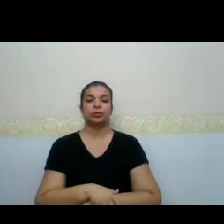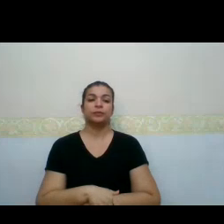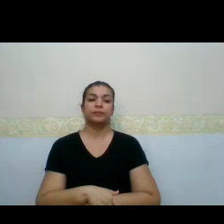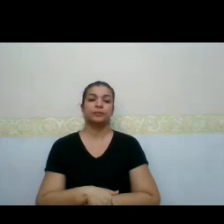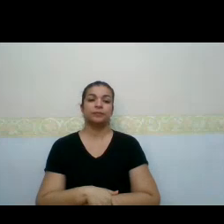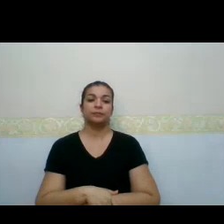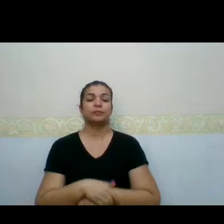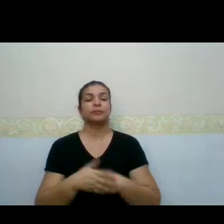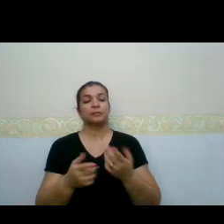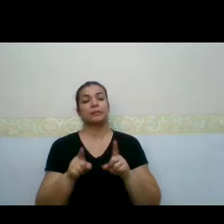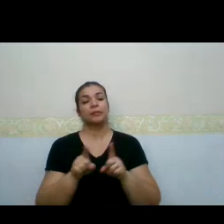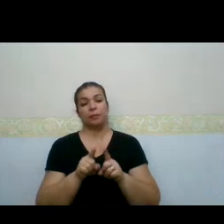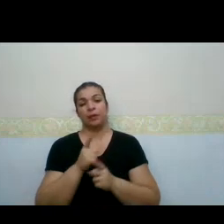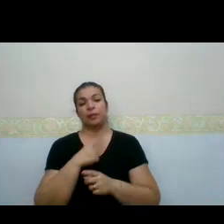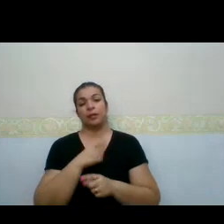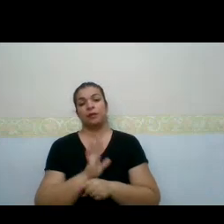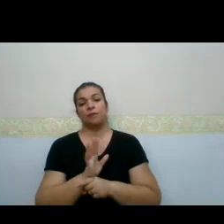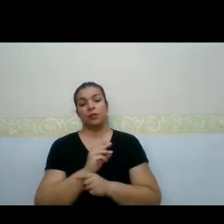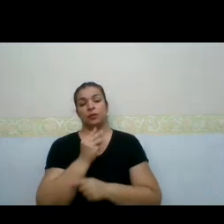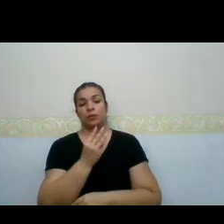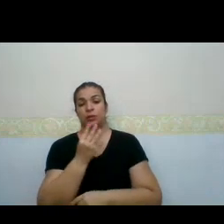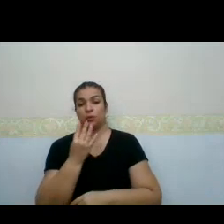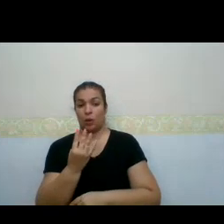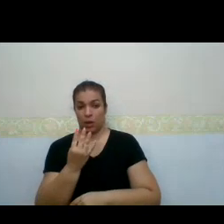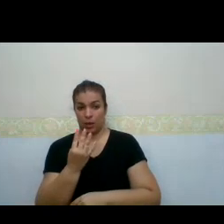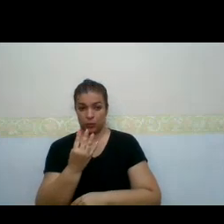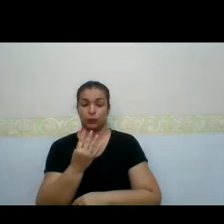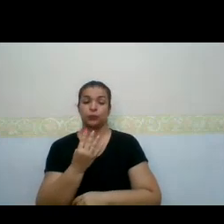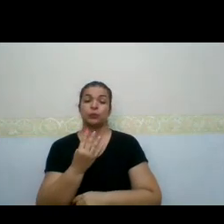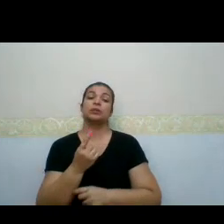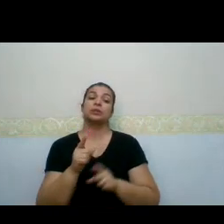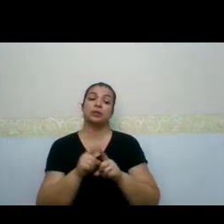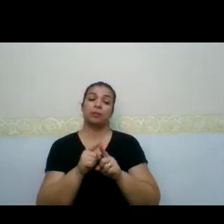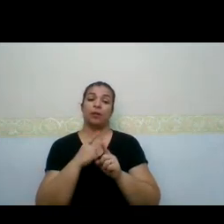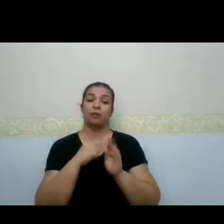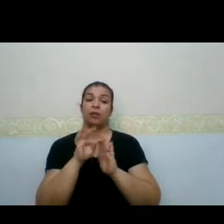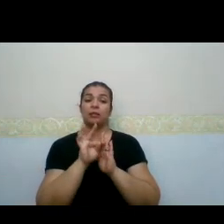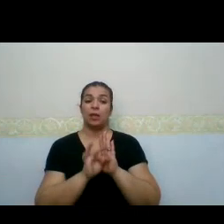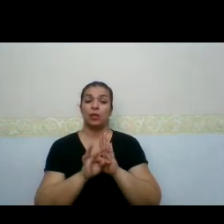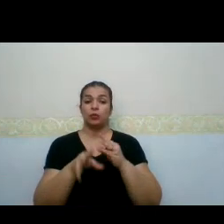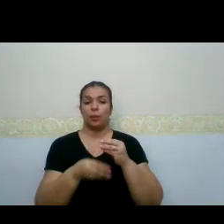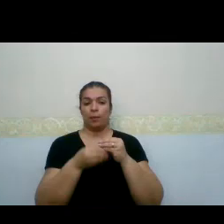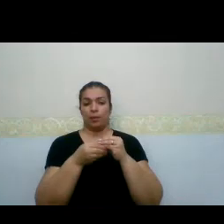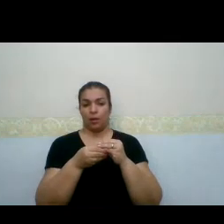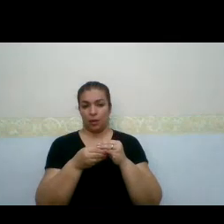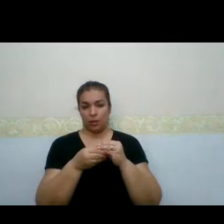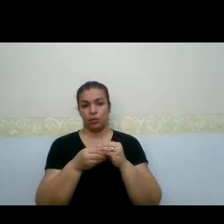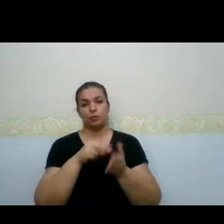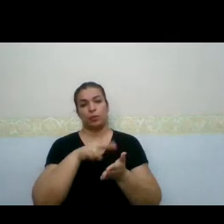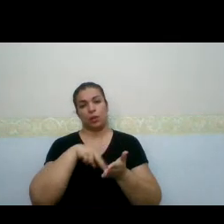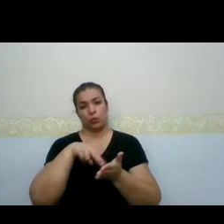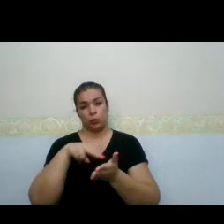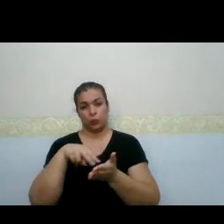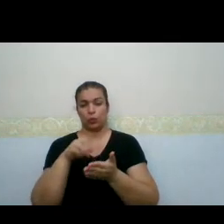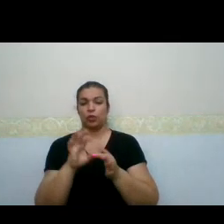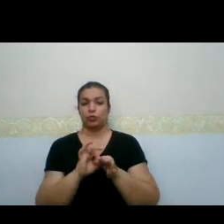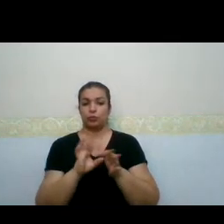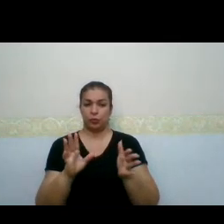tem os vídeos 3 e 4. Aí tem textos complementares disponível para vocês, tá? Eu